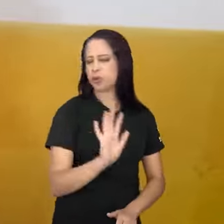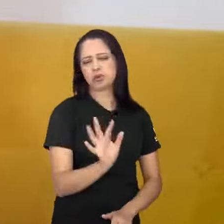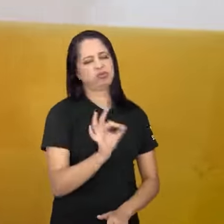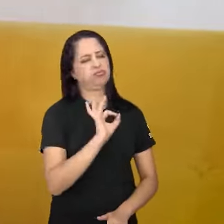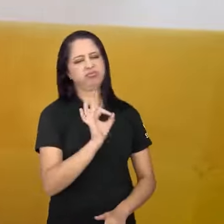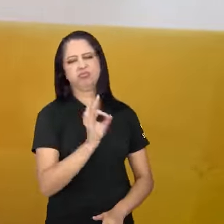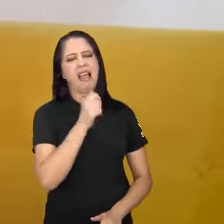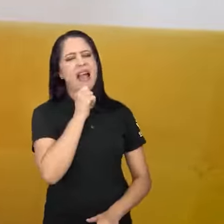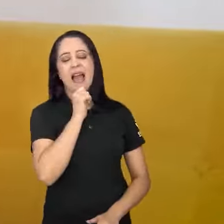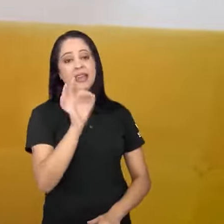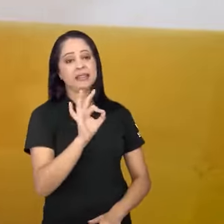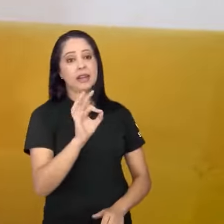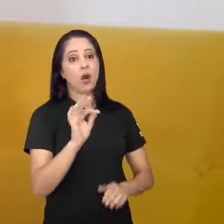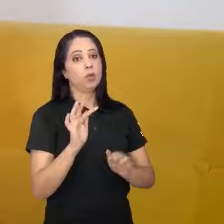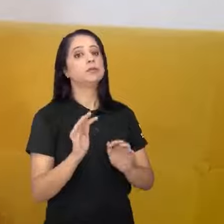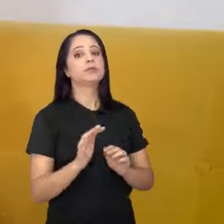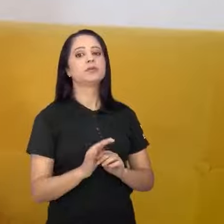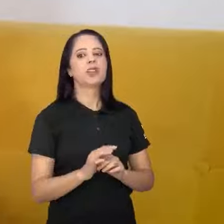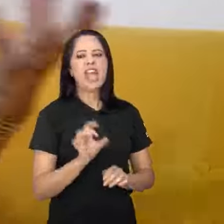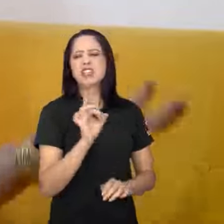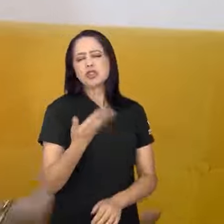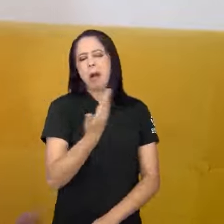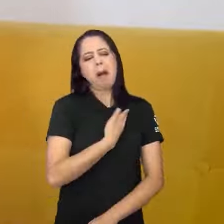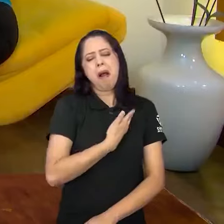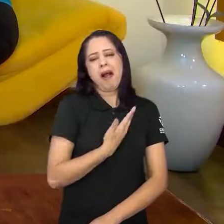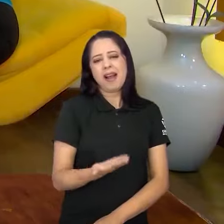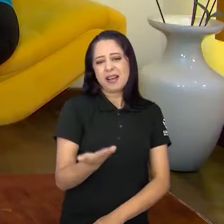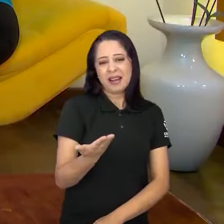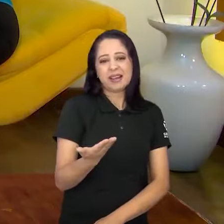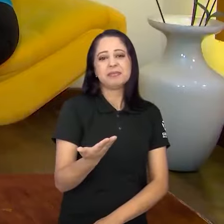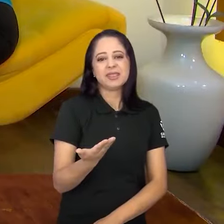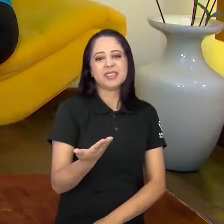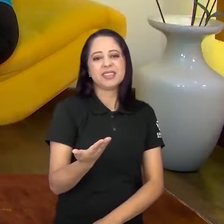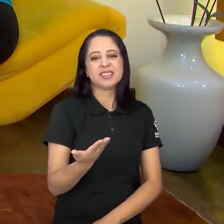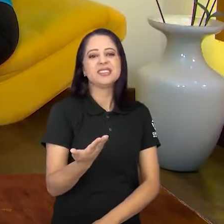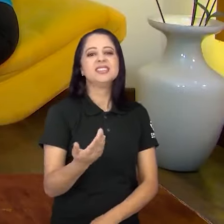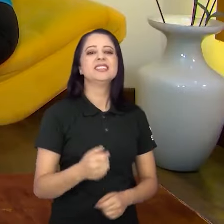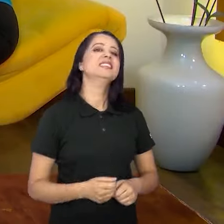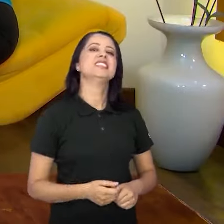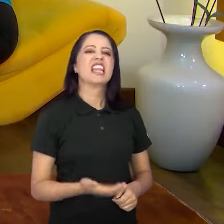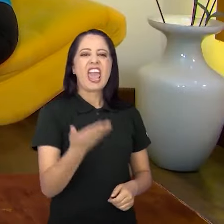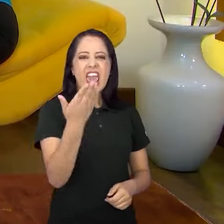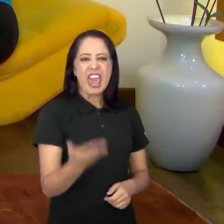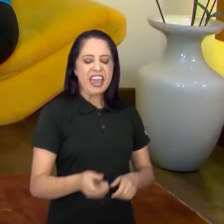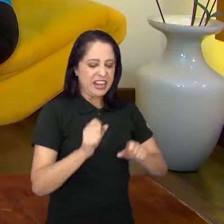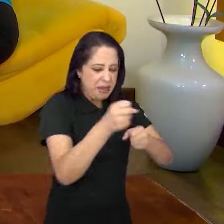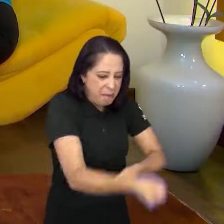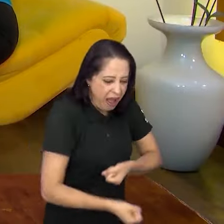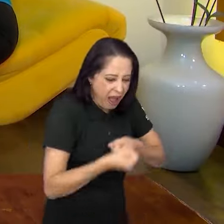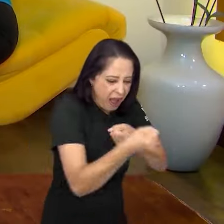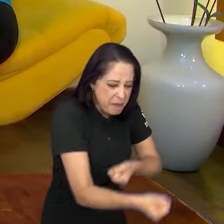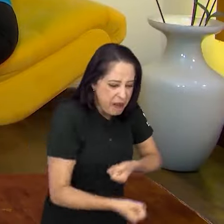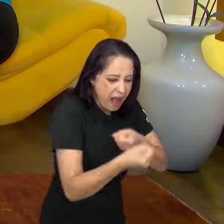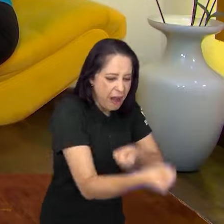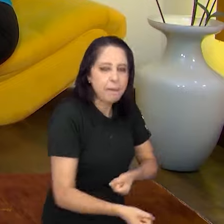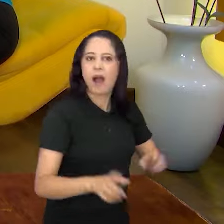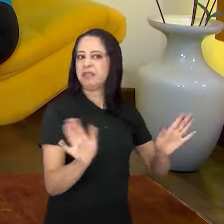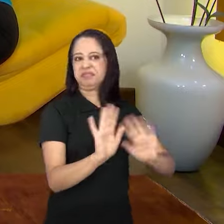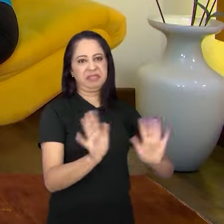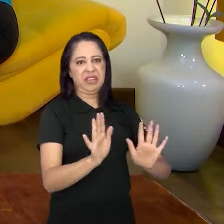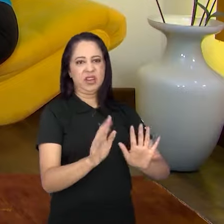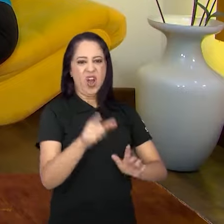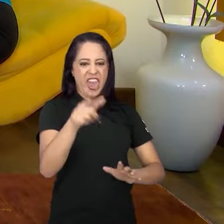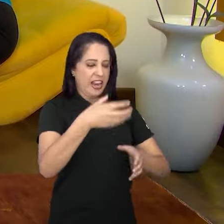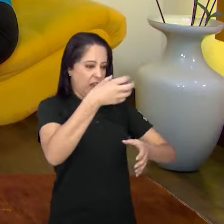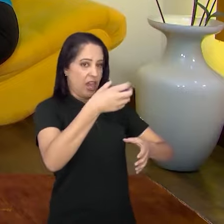ter mais tarde, entendeu? Para nós, ele era um amigo, porque ele não tirava leite, não pegava na enxada. Ele era um homem